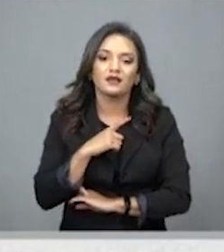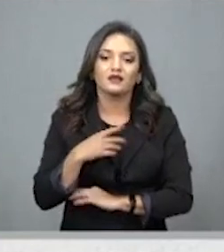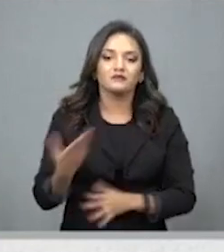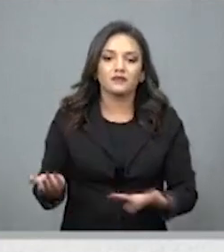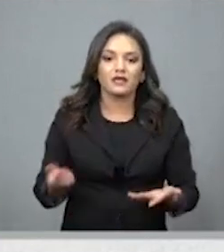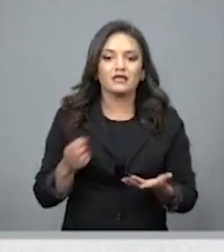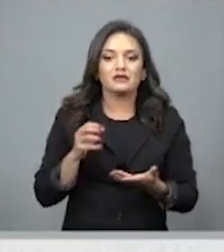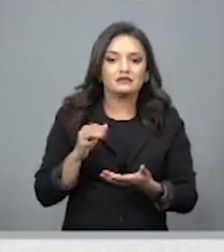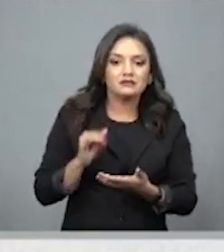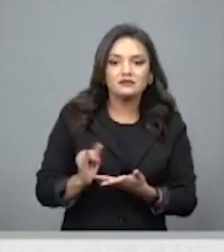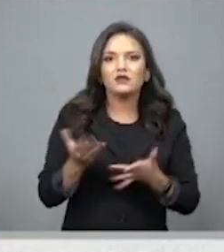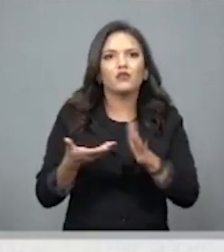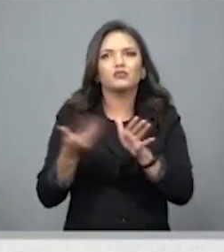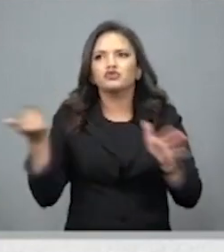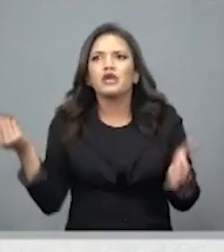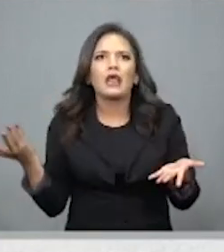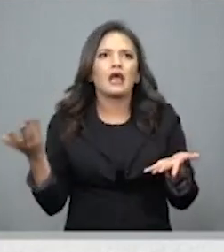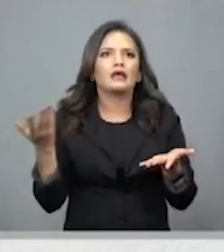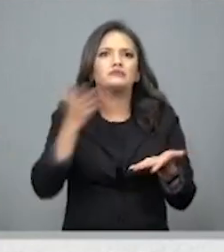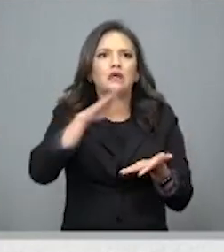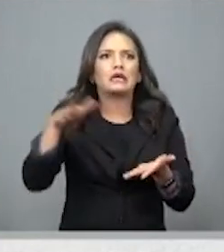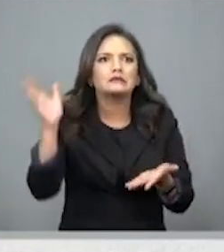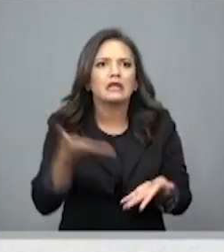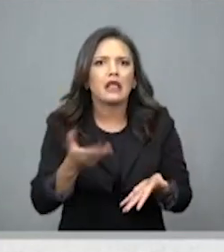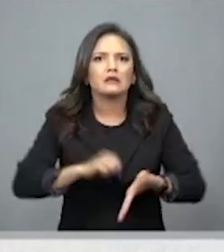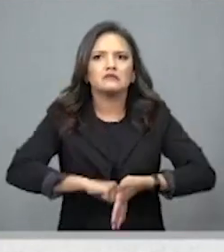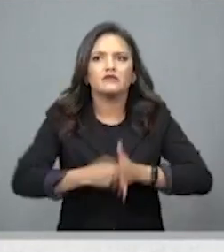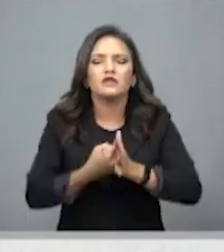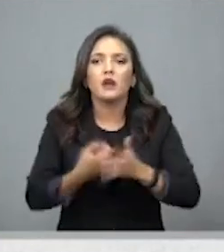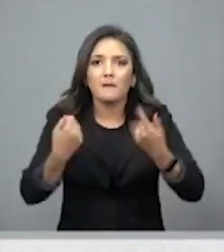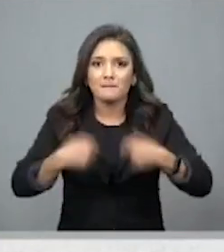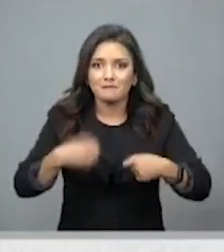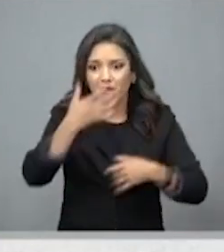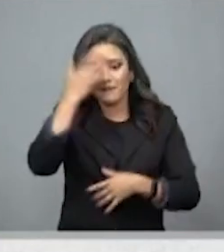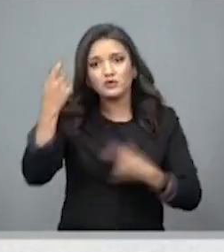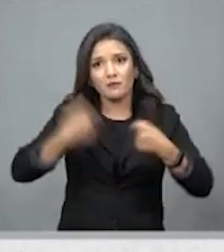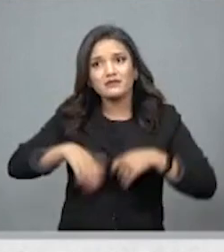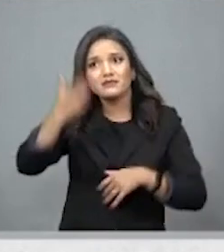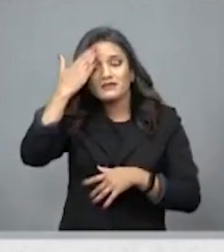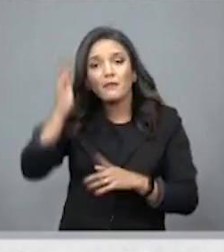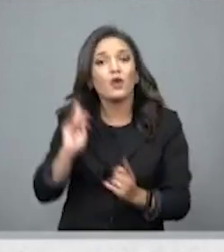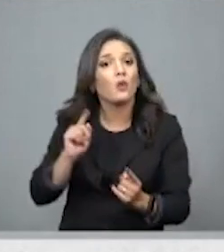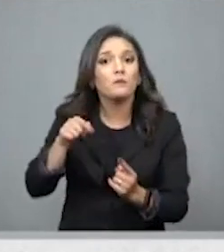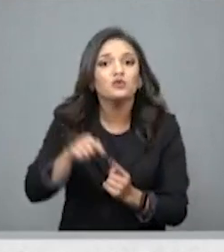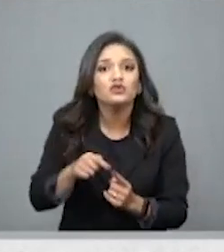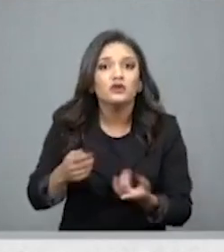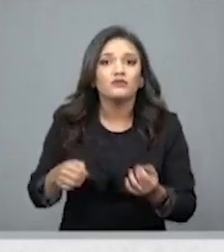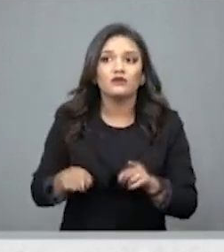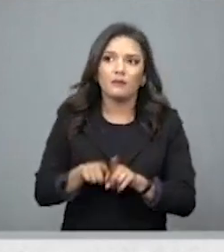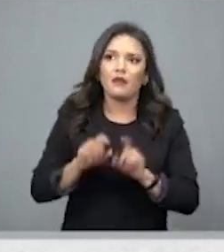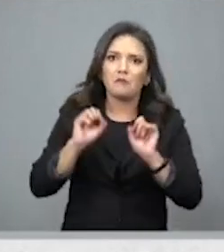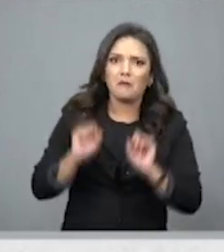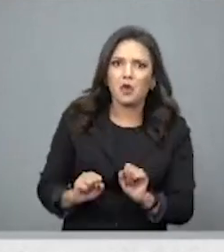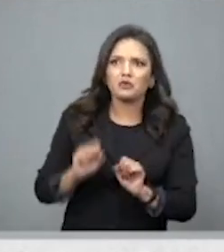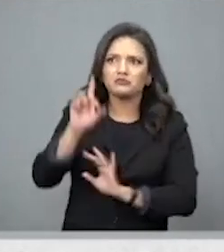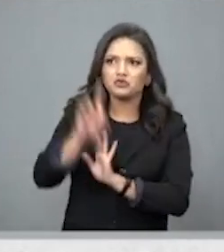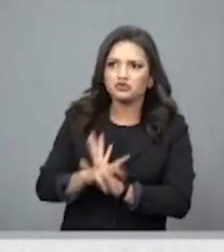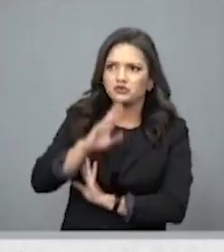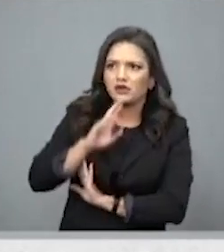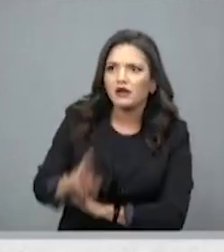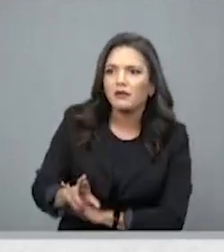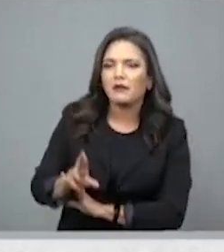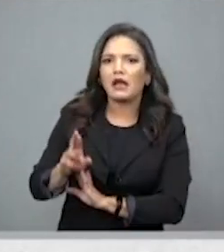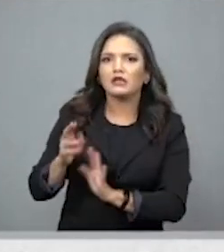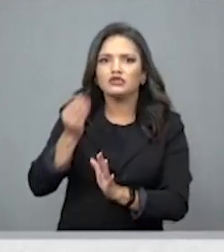conta derrubada você saber porque e que algum direito de recurso e a preciso que haja